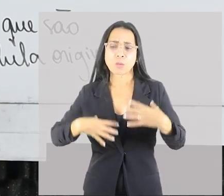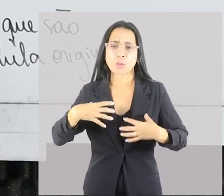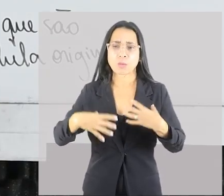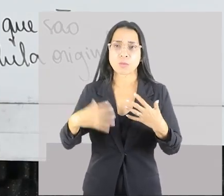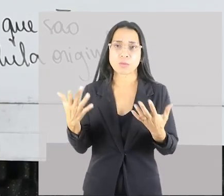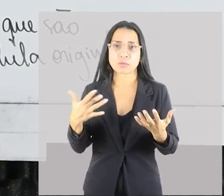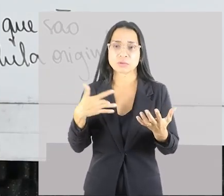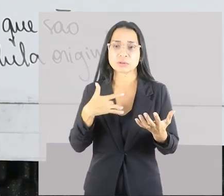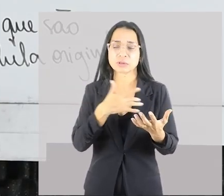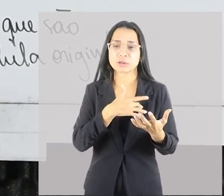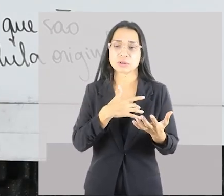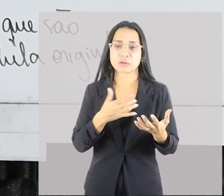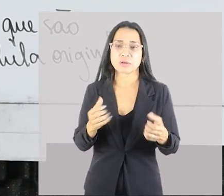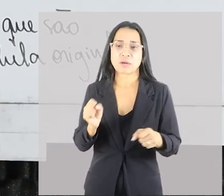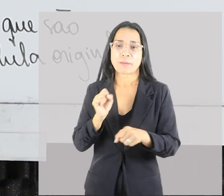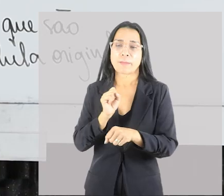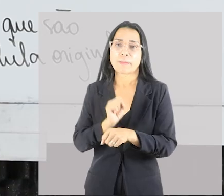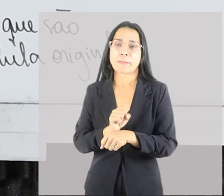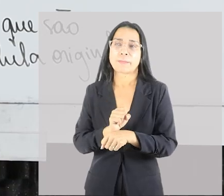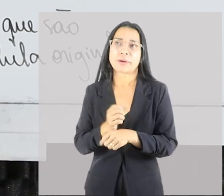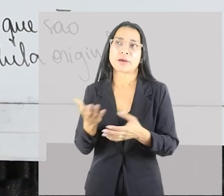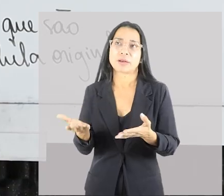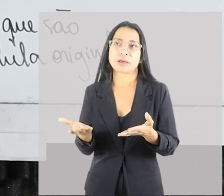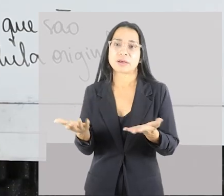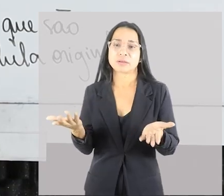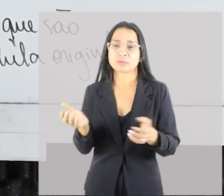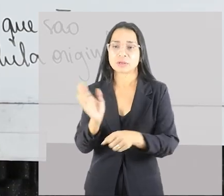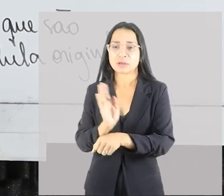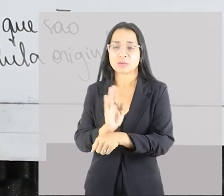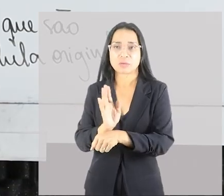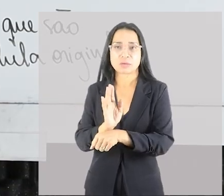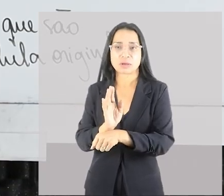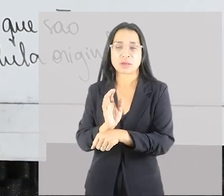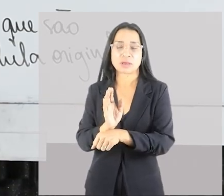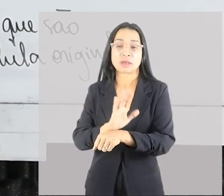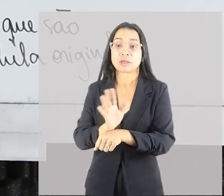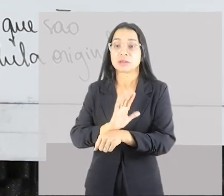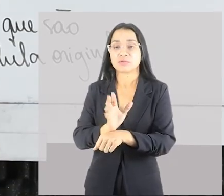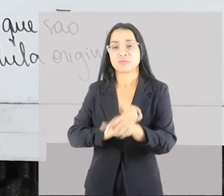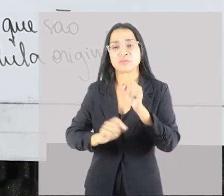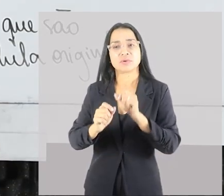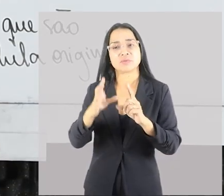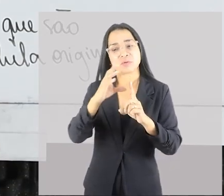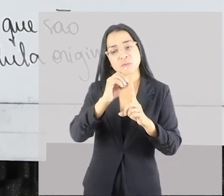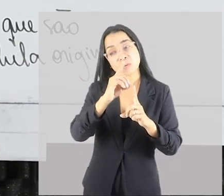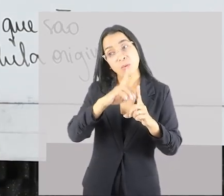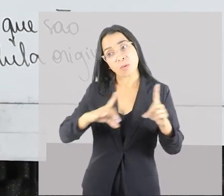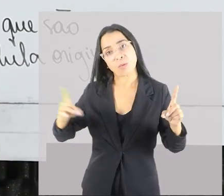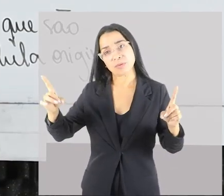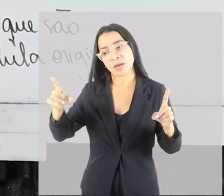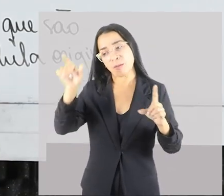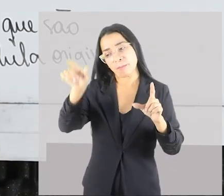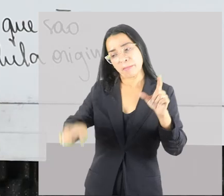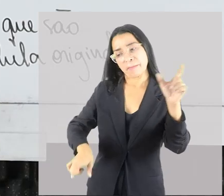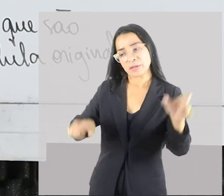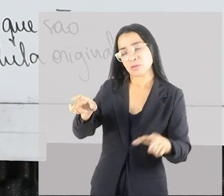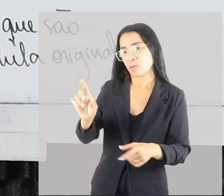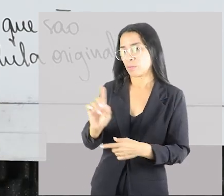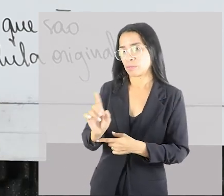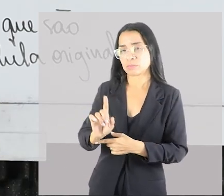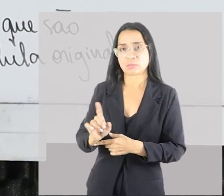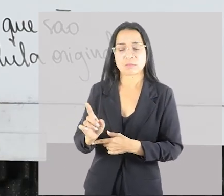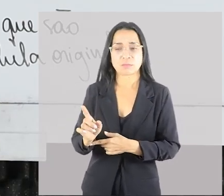parar, né, naquela coisa meio de filme, né, maluco, de vamos clonar uma pessoa, vamos fazer outra Raíssa, né? Não é dessa maneira,